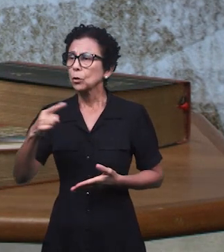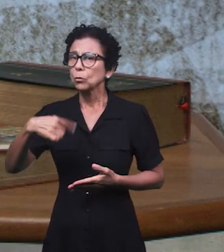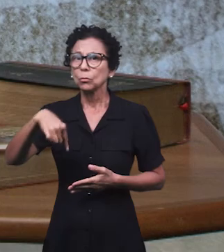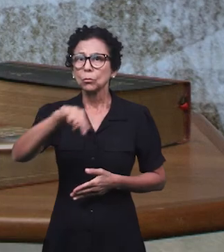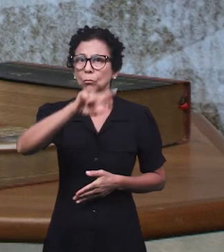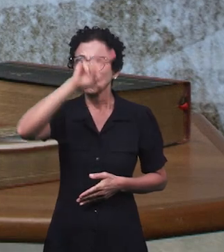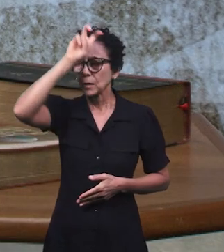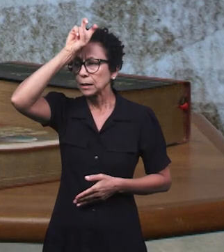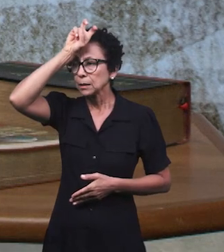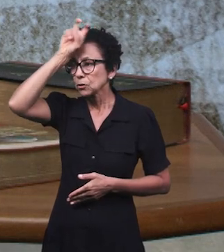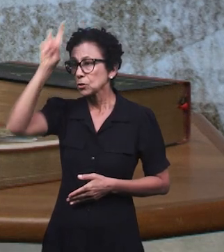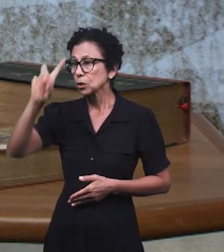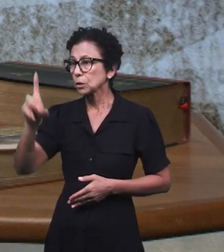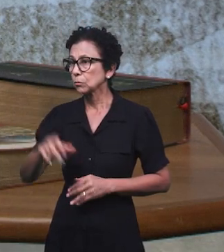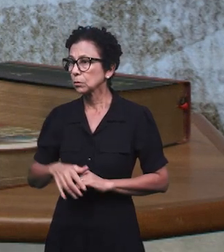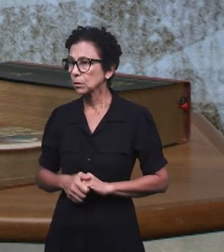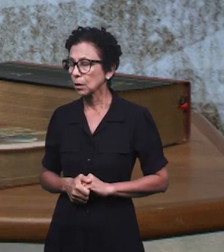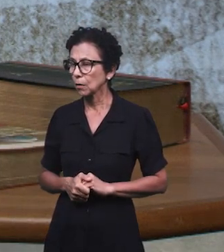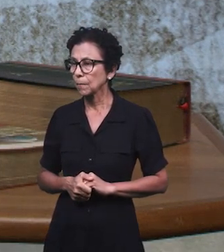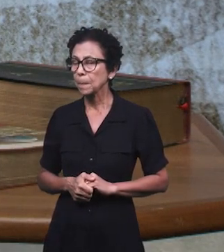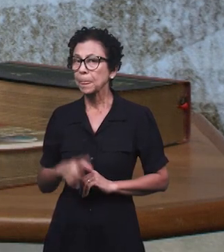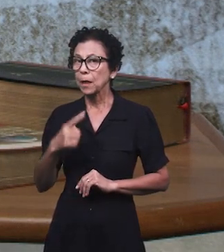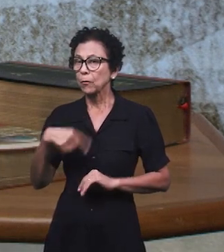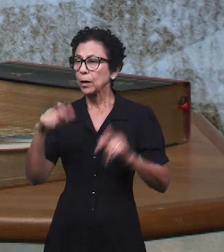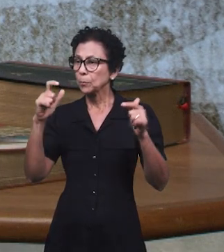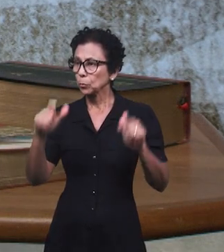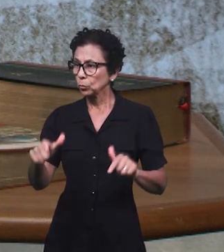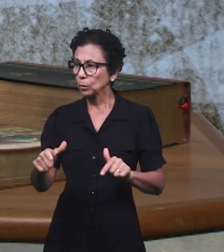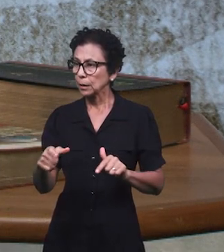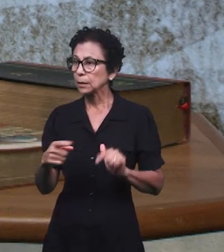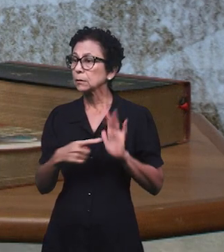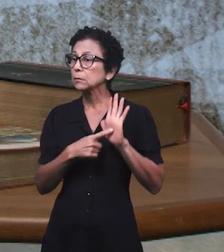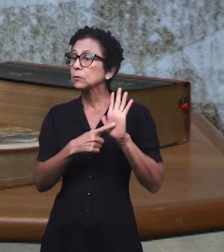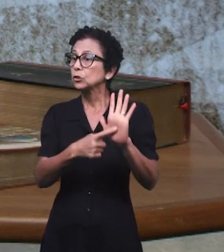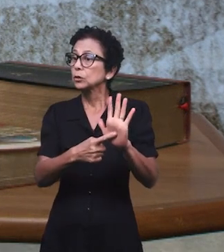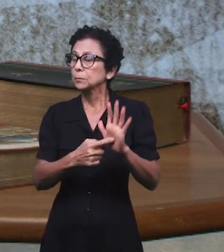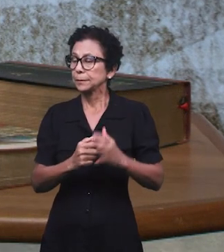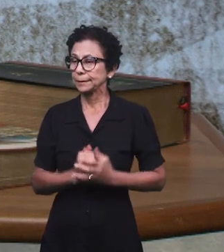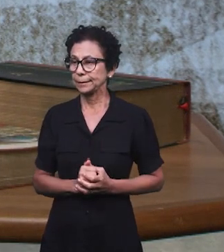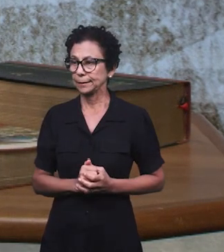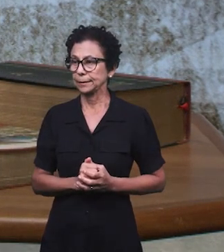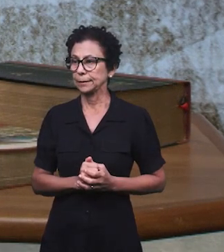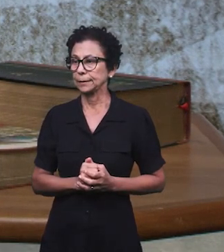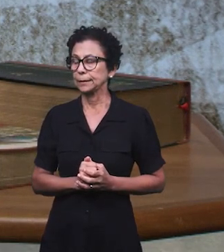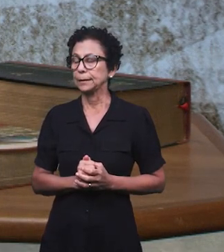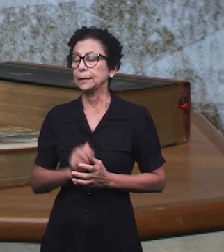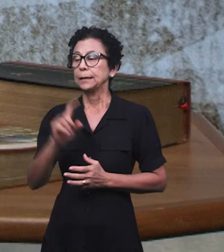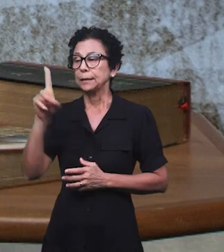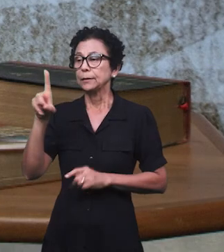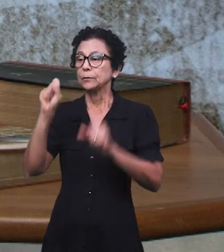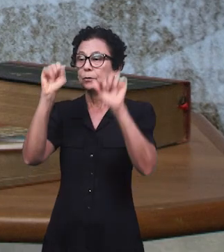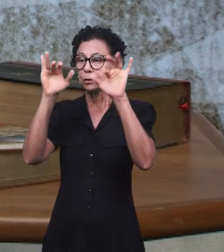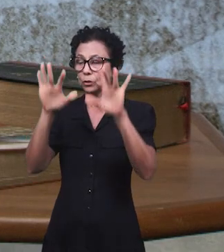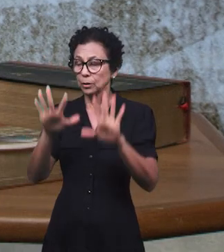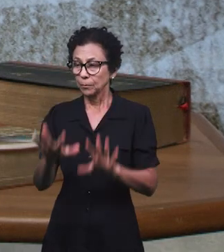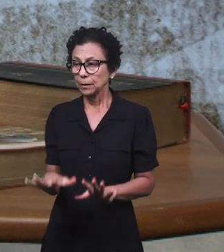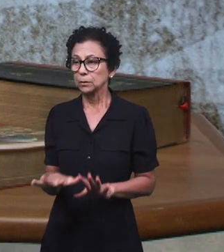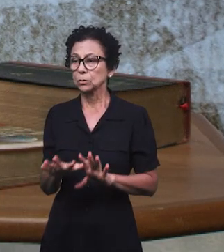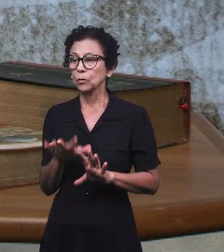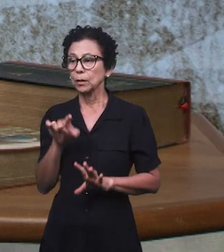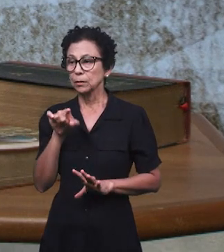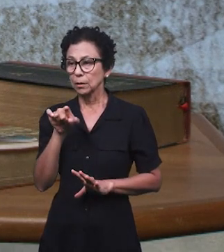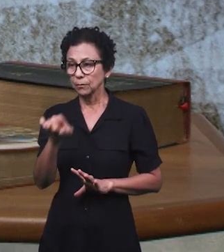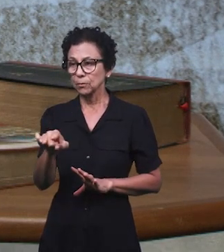Peregrina nesta terra, e serei contigo e te abençoarei, porque a ti e à tua semente darei